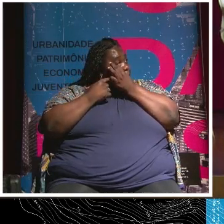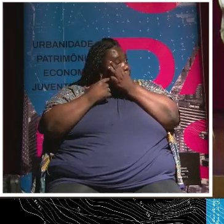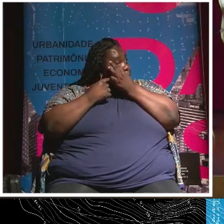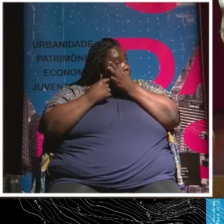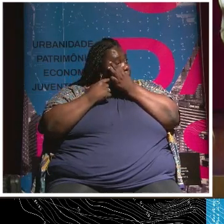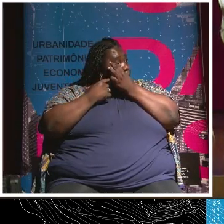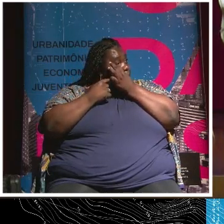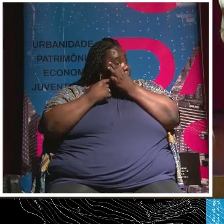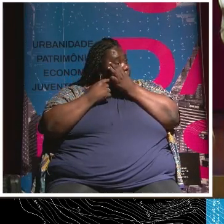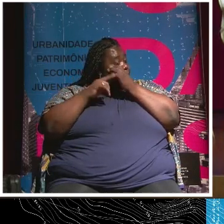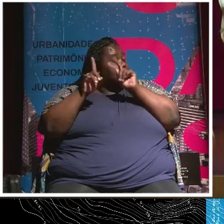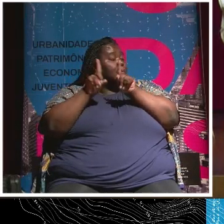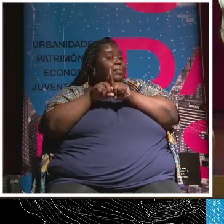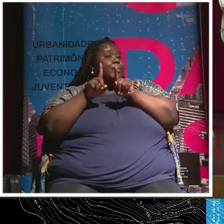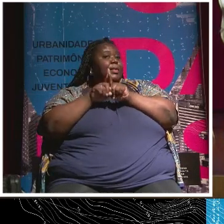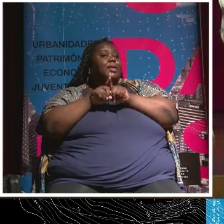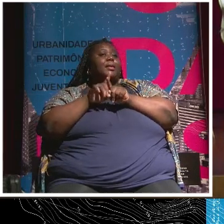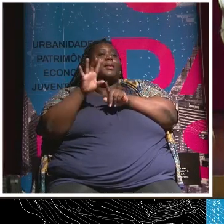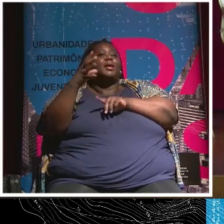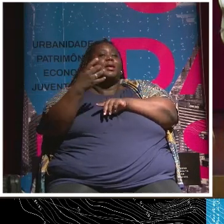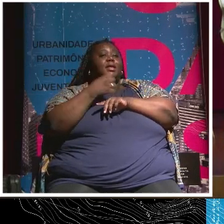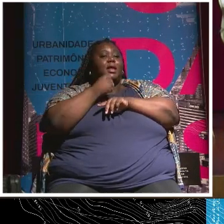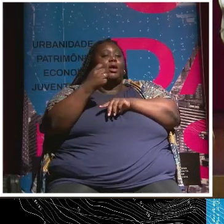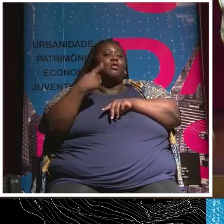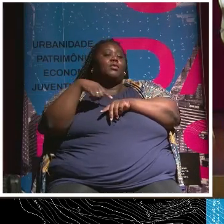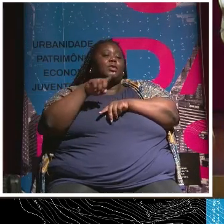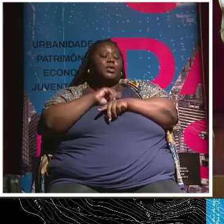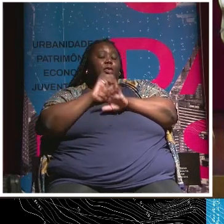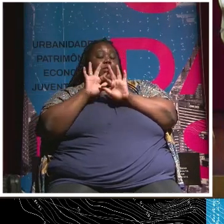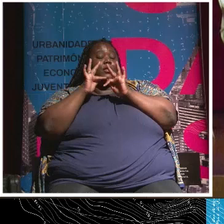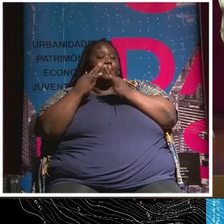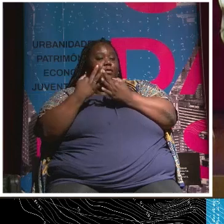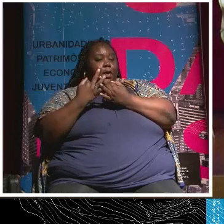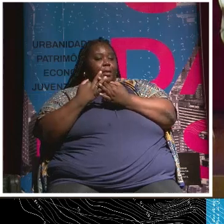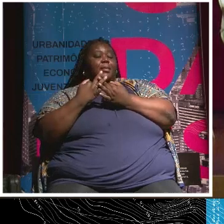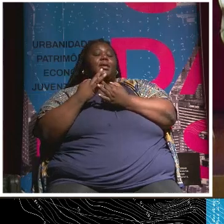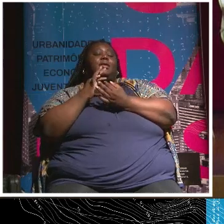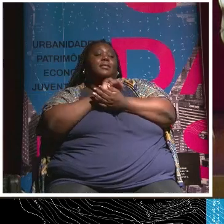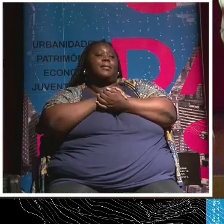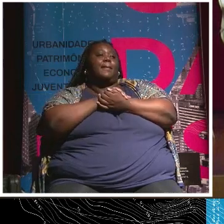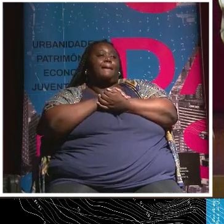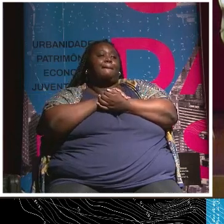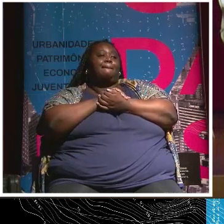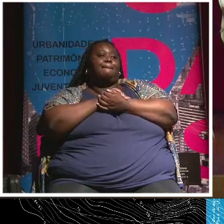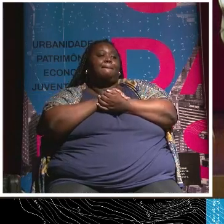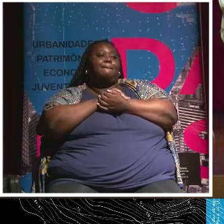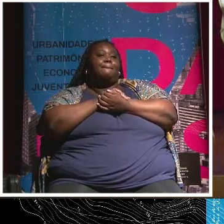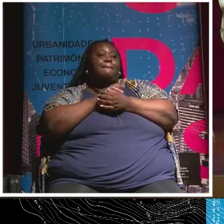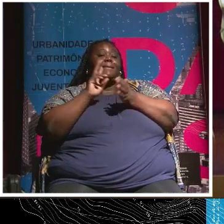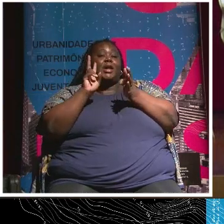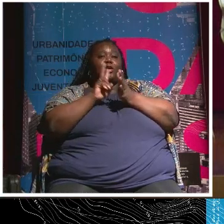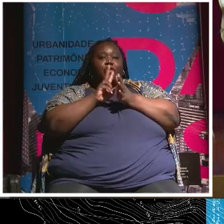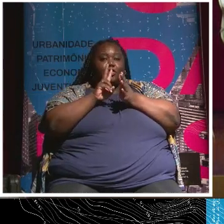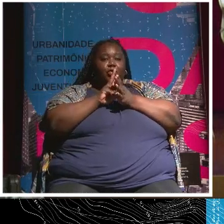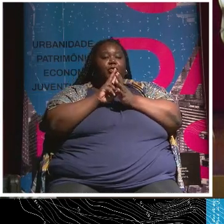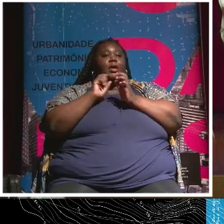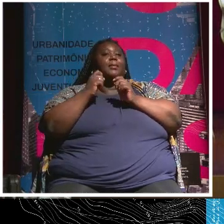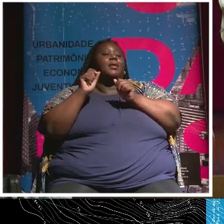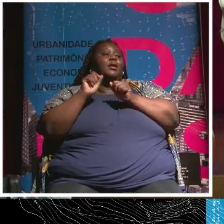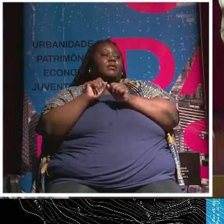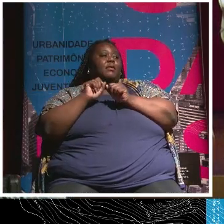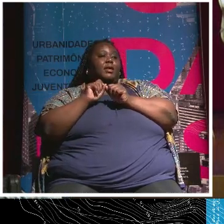afrocentrado e também que resgate os nossos parentes, parentes indígenas, para colocar